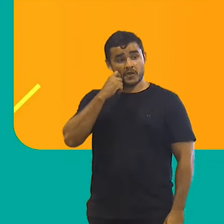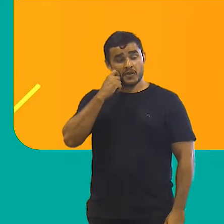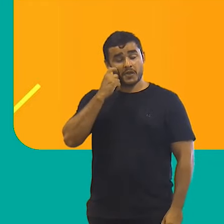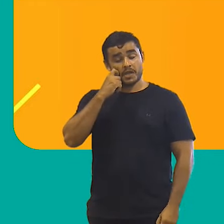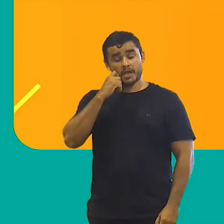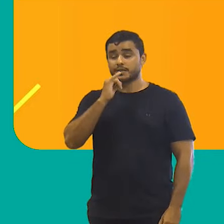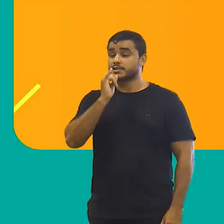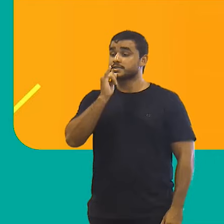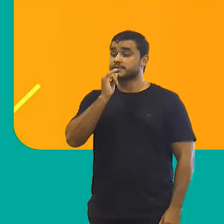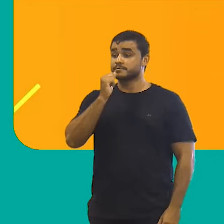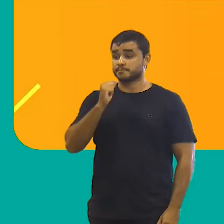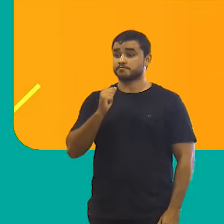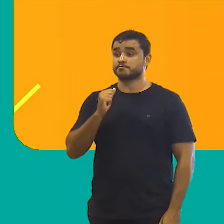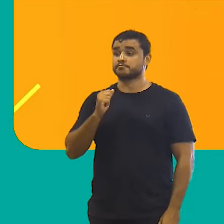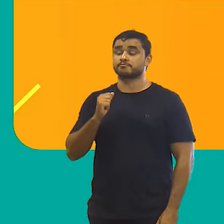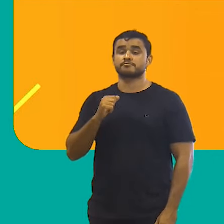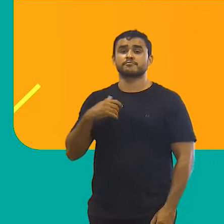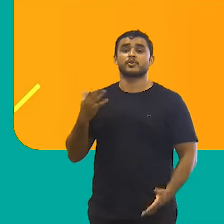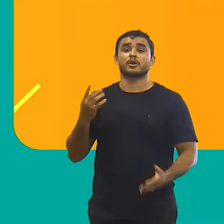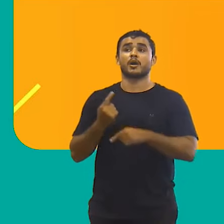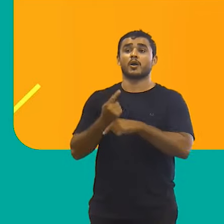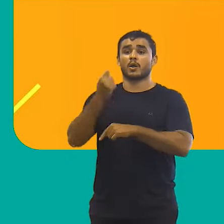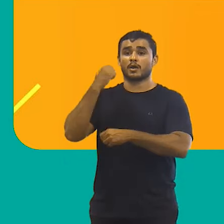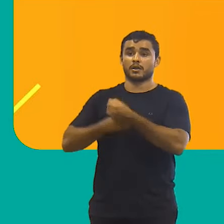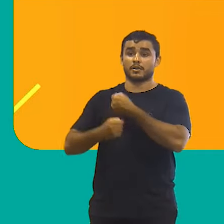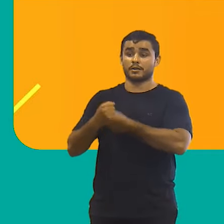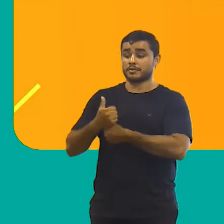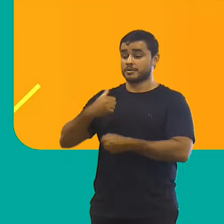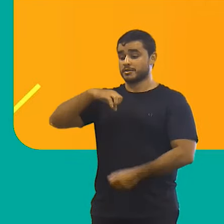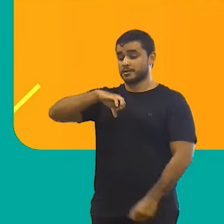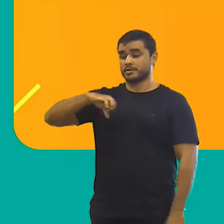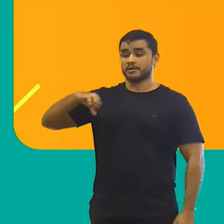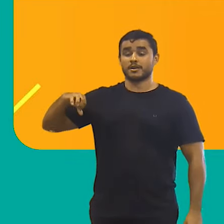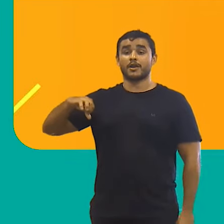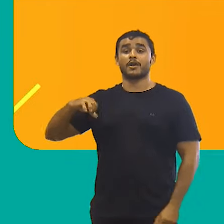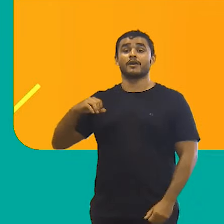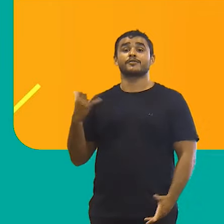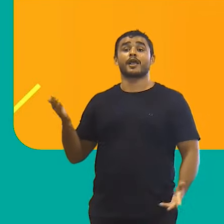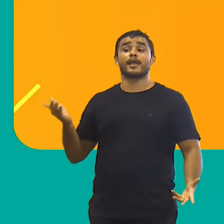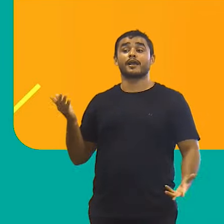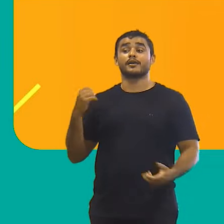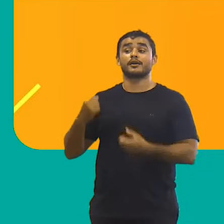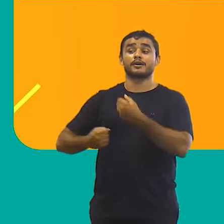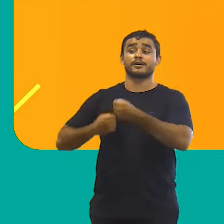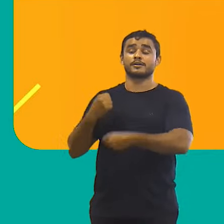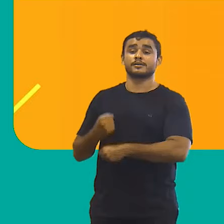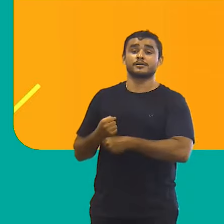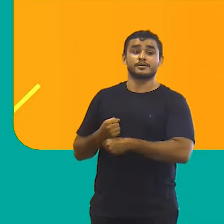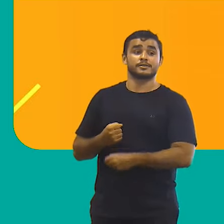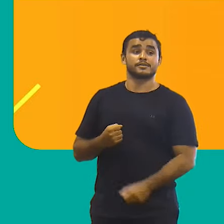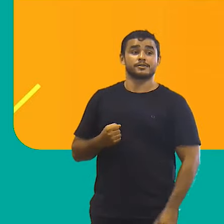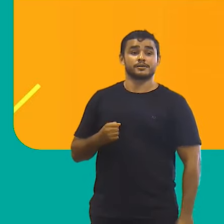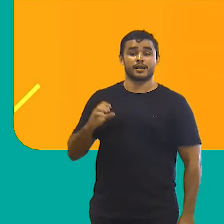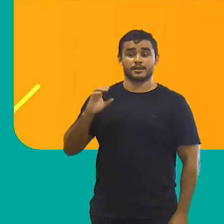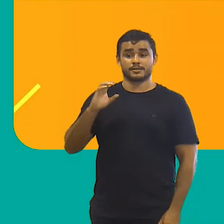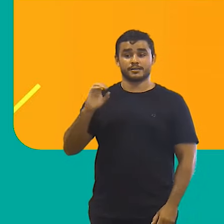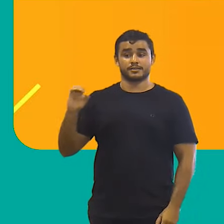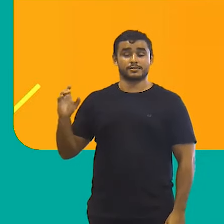Aí, a gente dizia, que ano é? O ano é 99. E qual vai ser o ano que vem? O ano